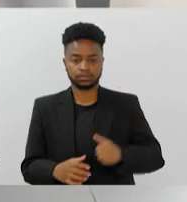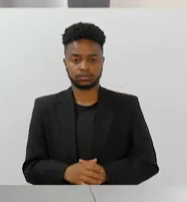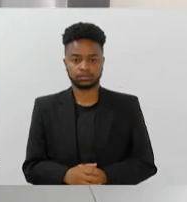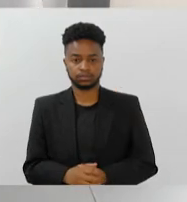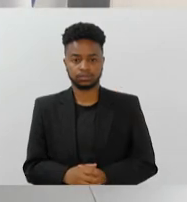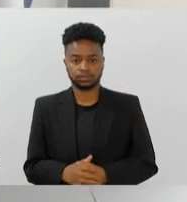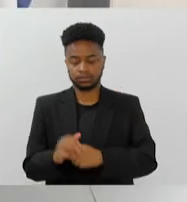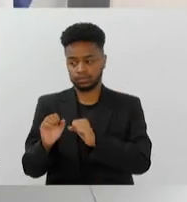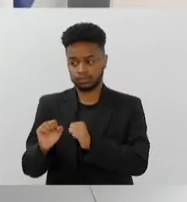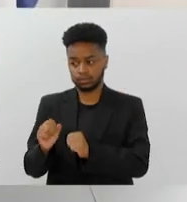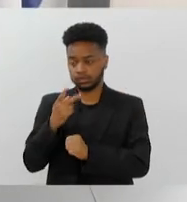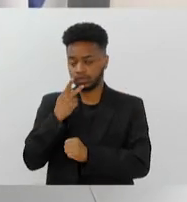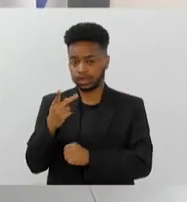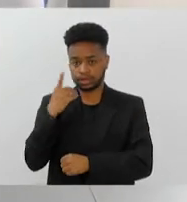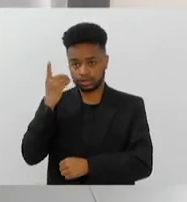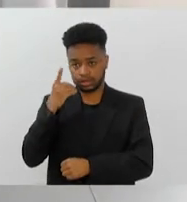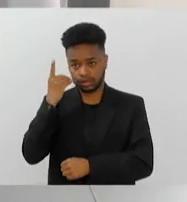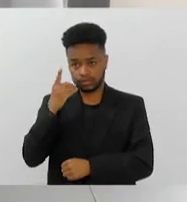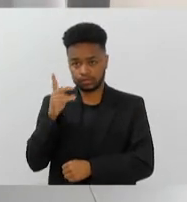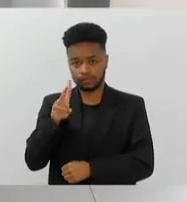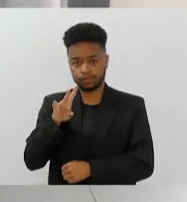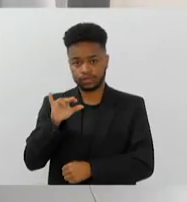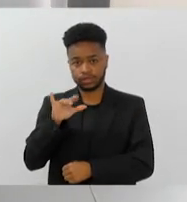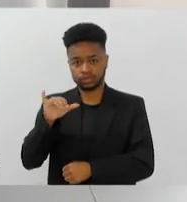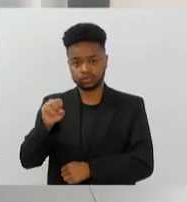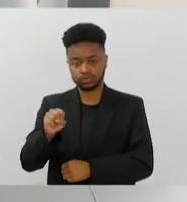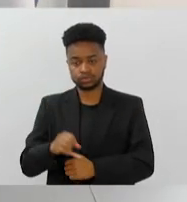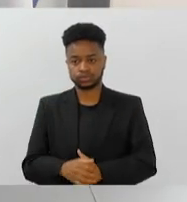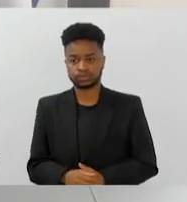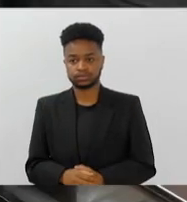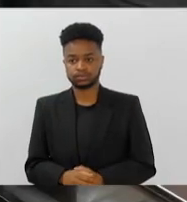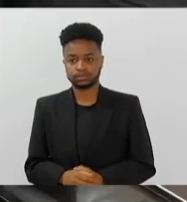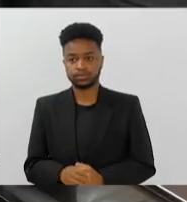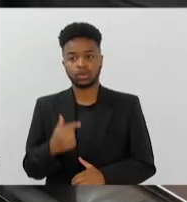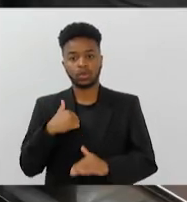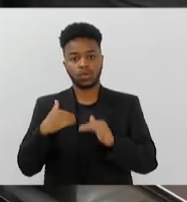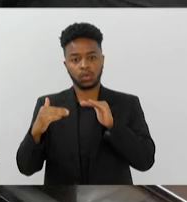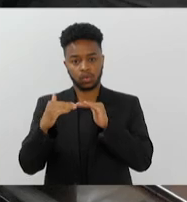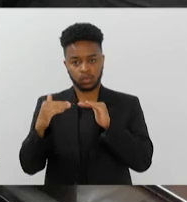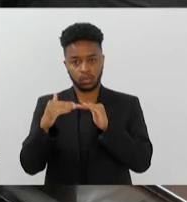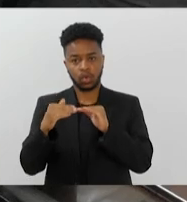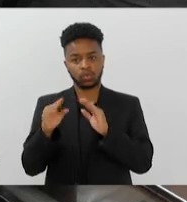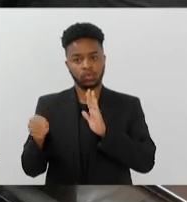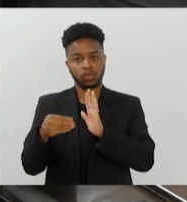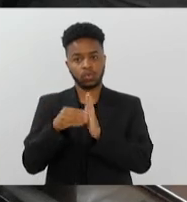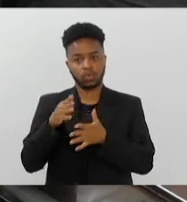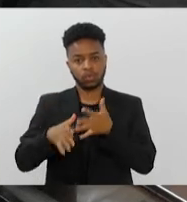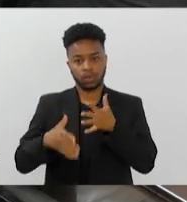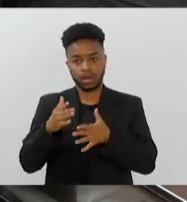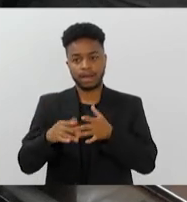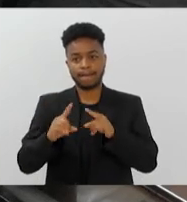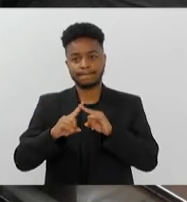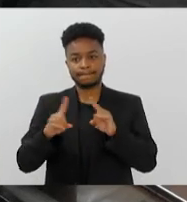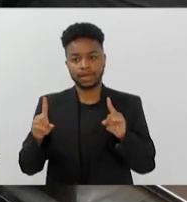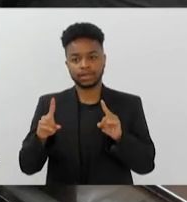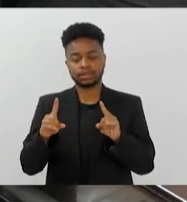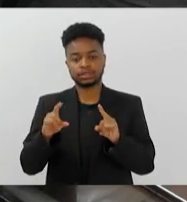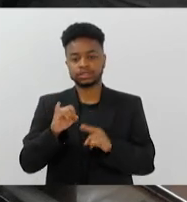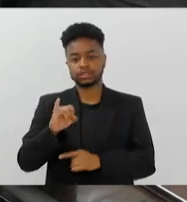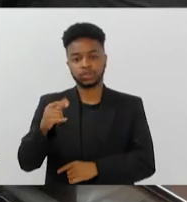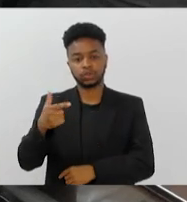não, senhor deputado Vinícius Cozzolino. Concordo com a prejudicabilidade, mas se não